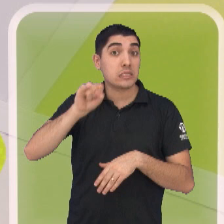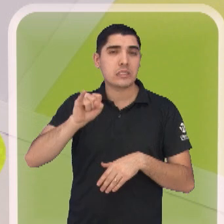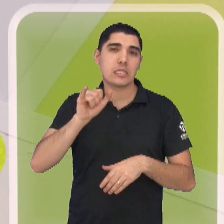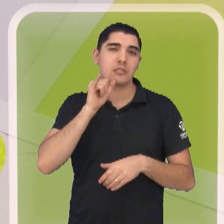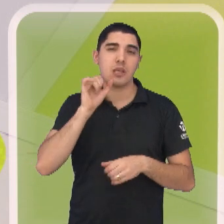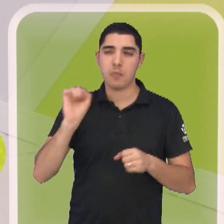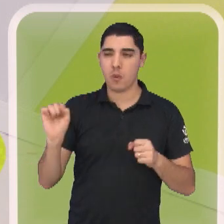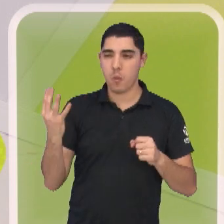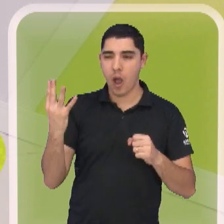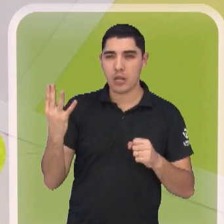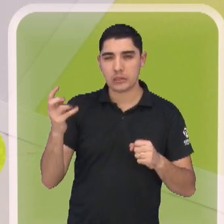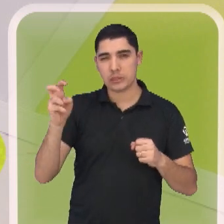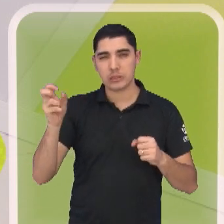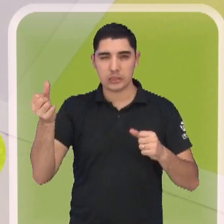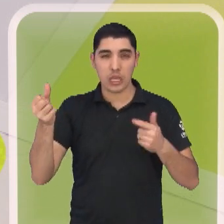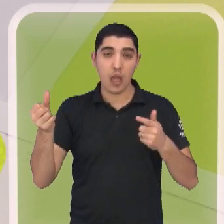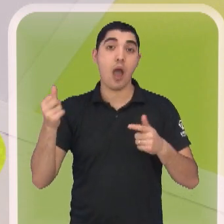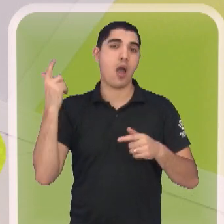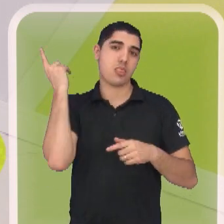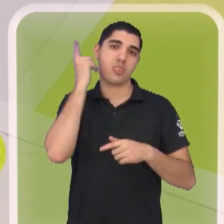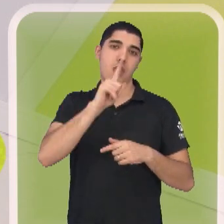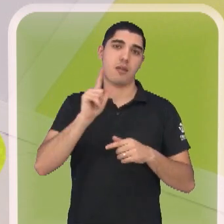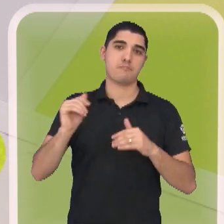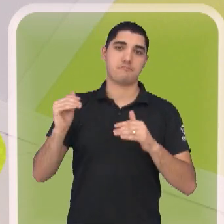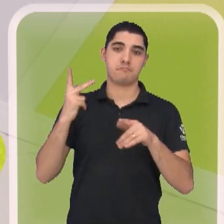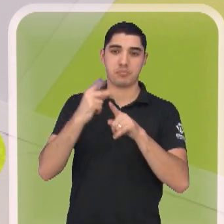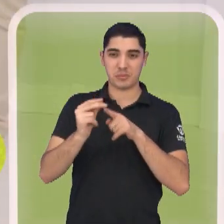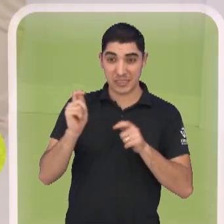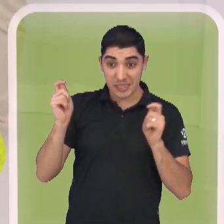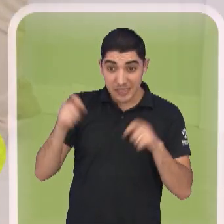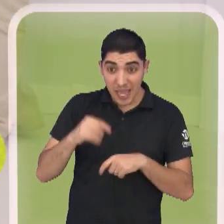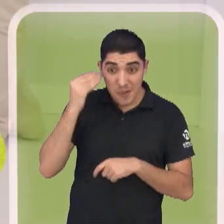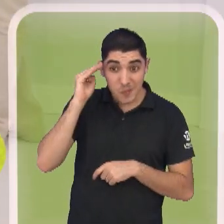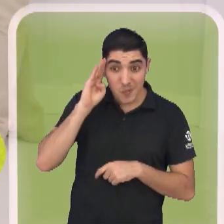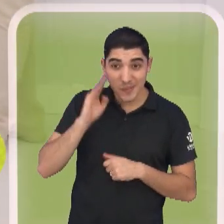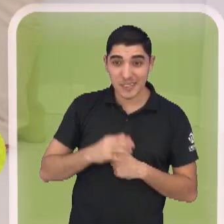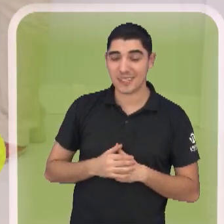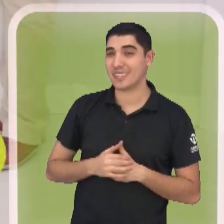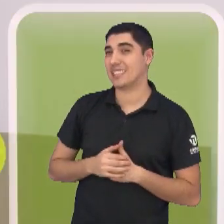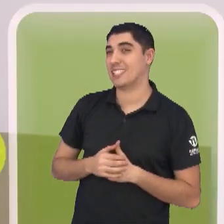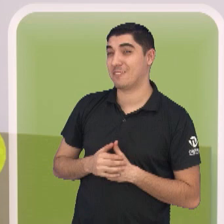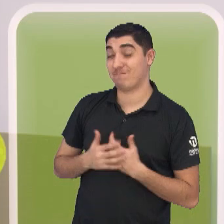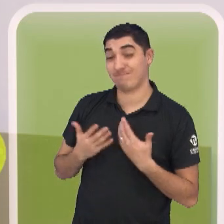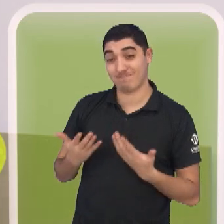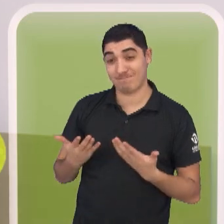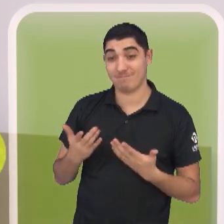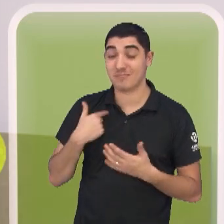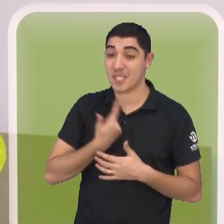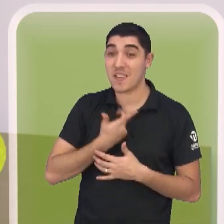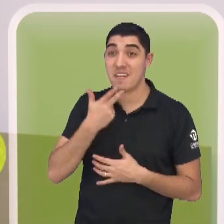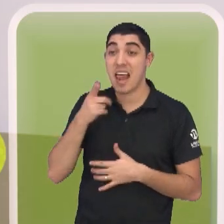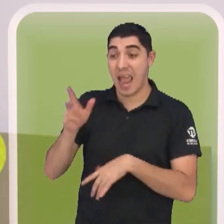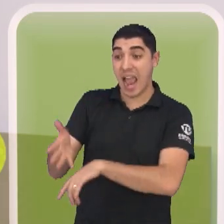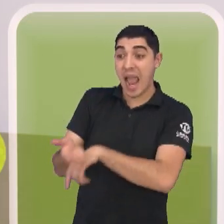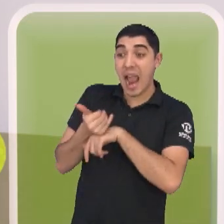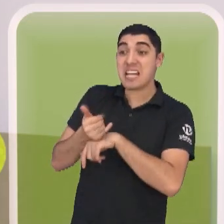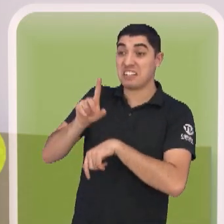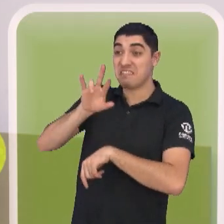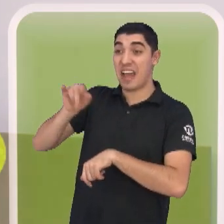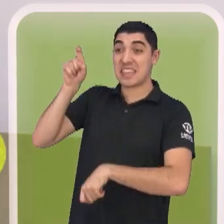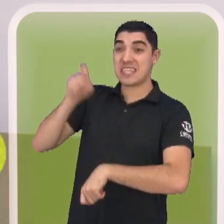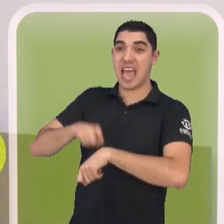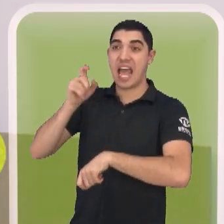quatro ou mais para conquistar o título da Brunão como a gente sempre fala né quem morre de véspera peru